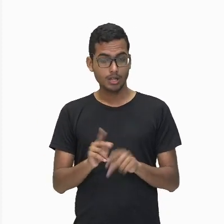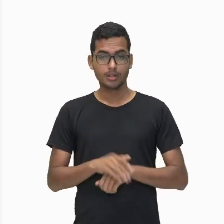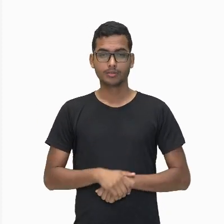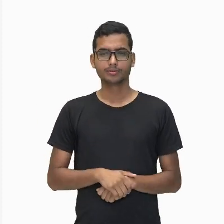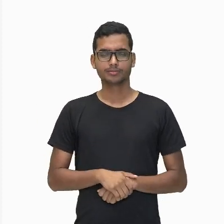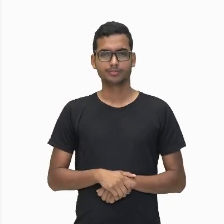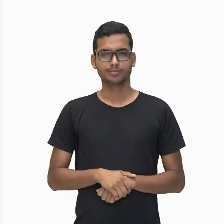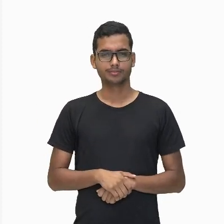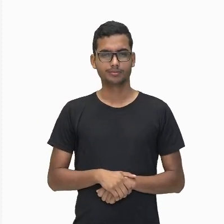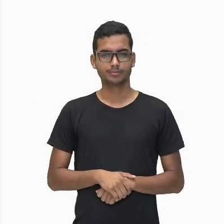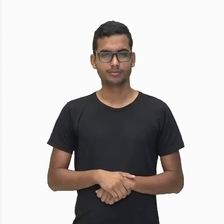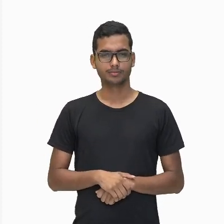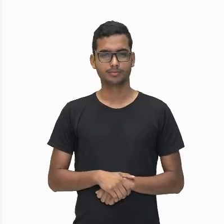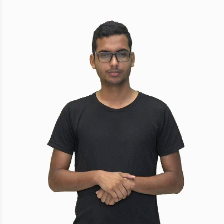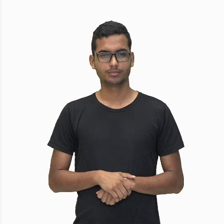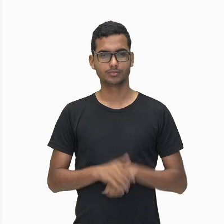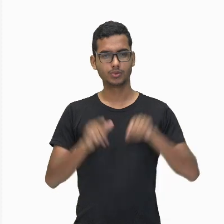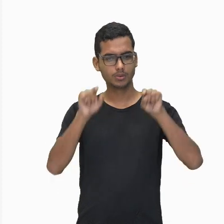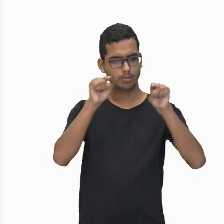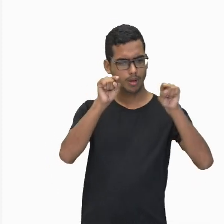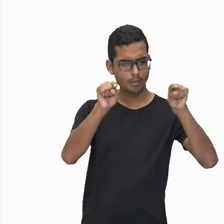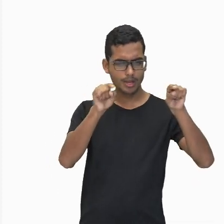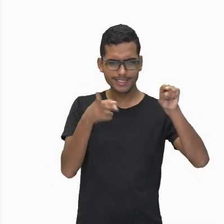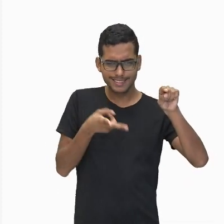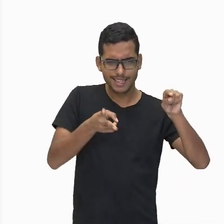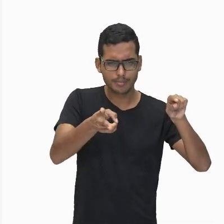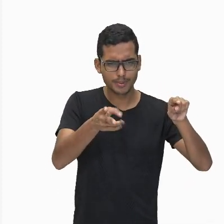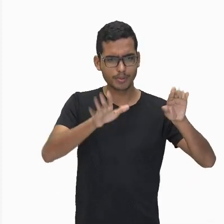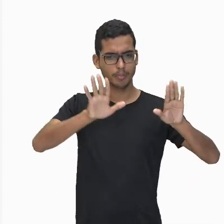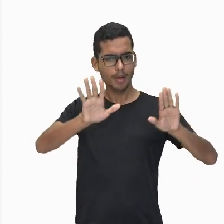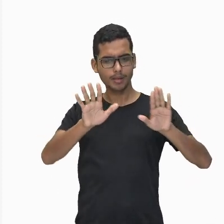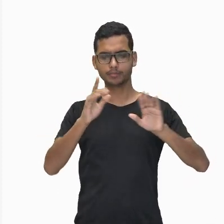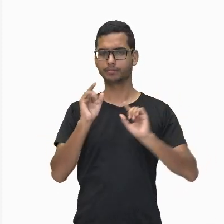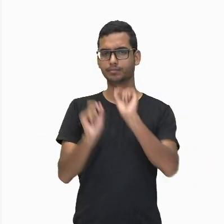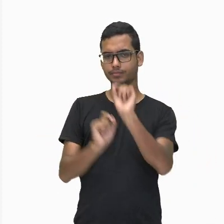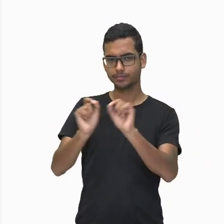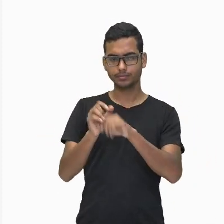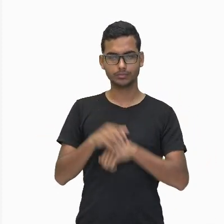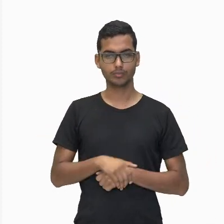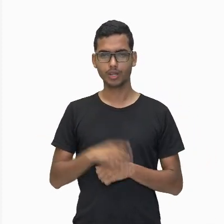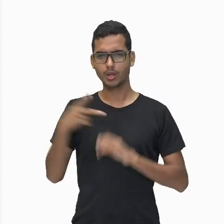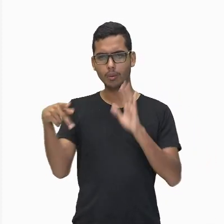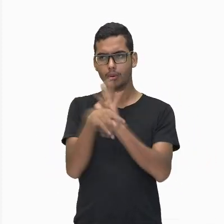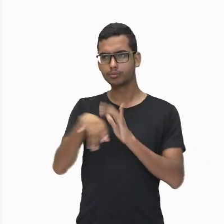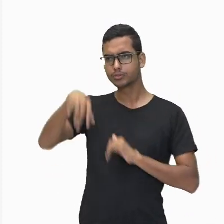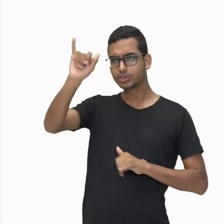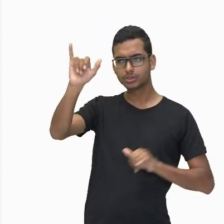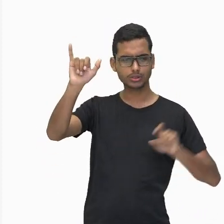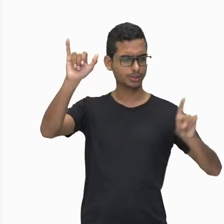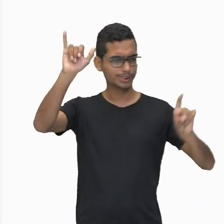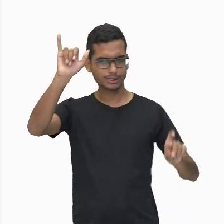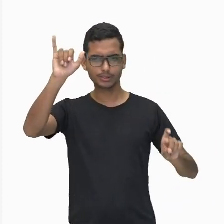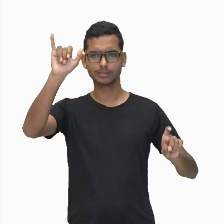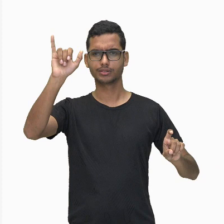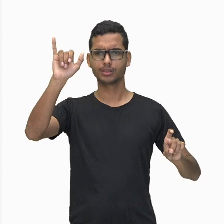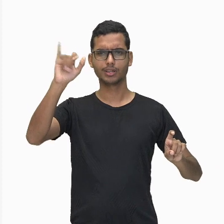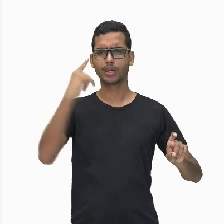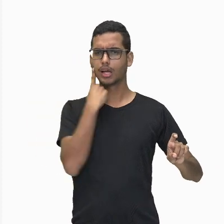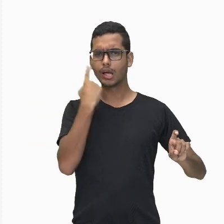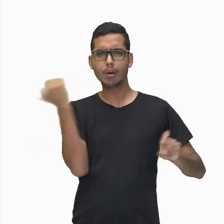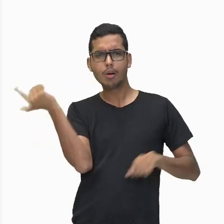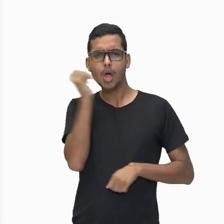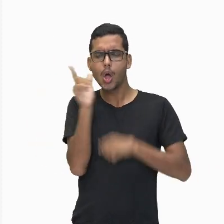estarão aí paralelos, ao eixo X, ou então paralelo ao eixo Y, mas a gente